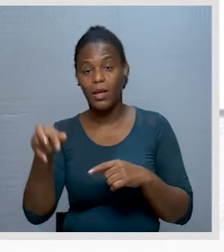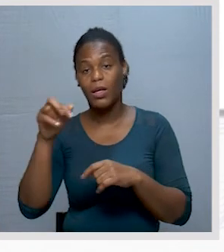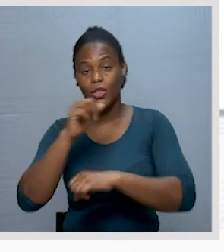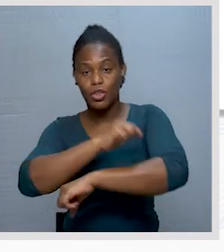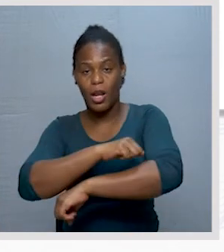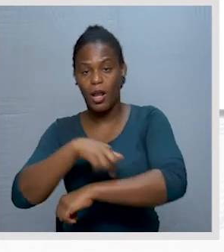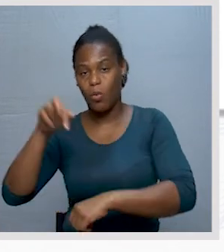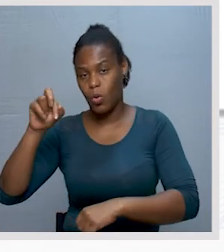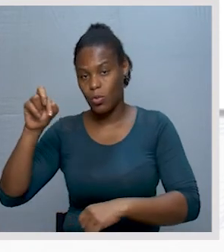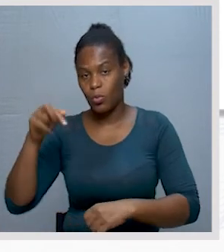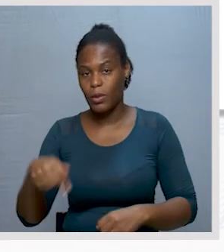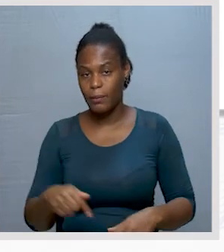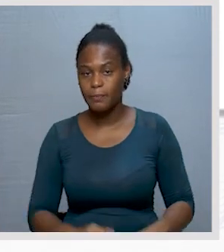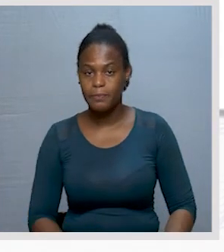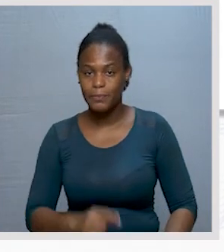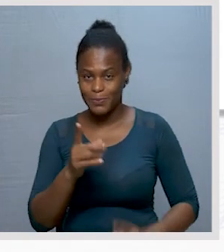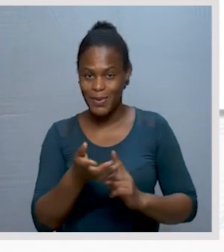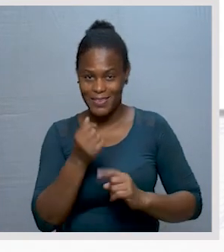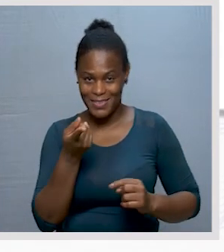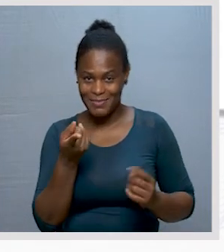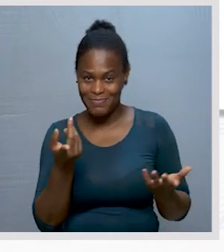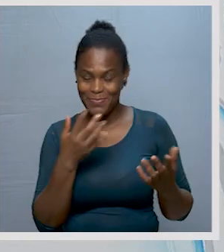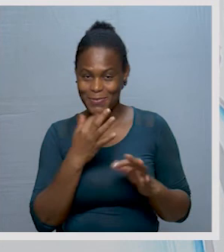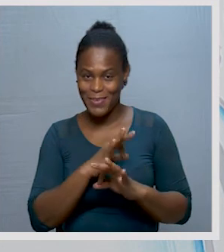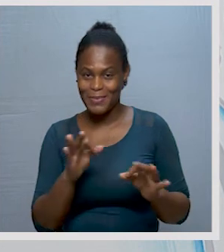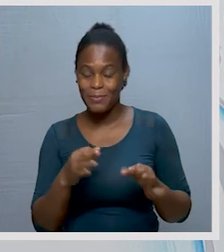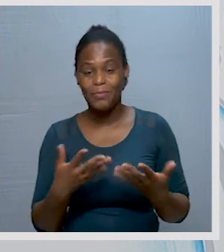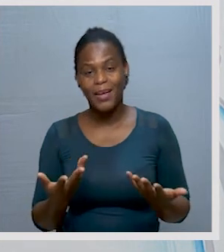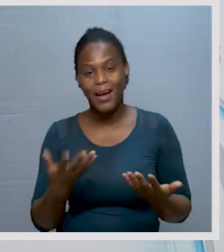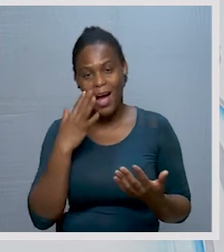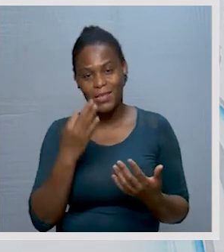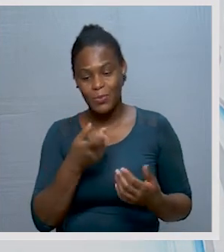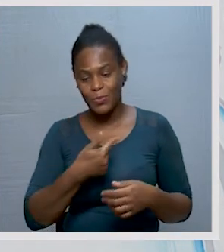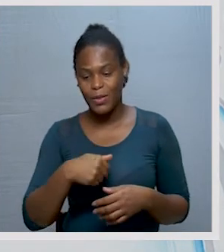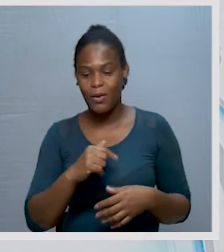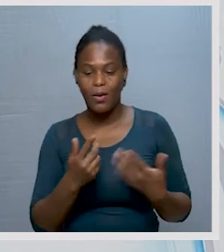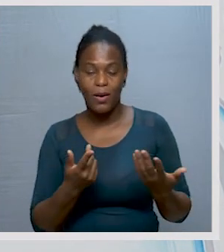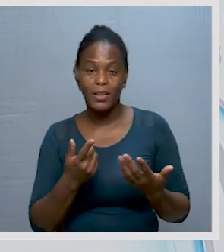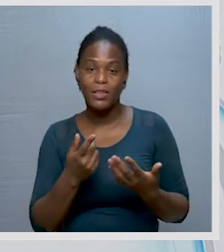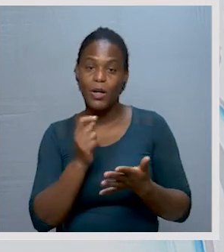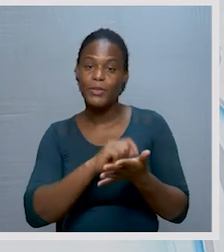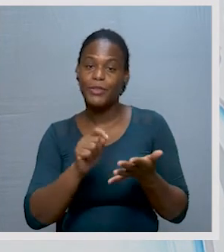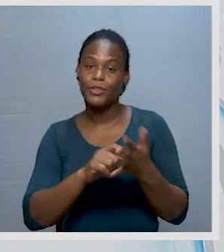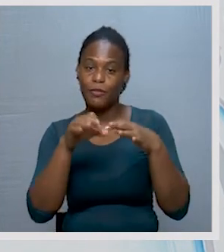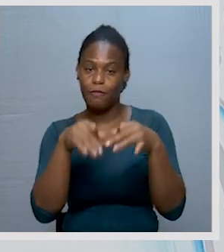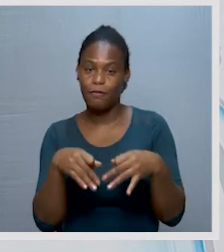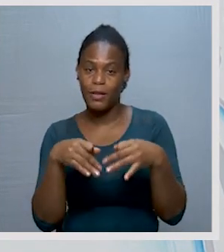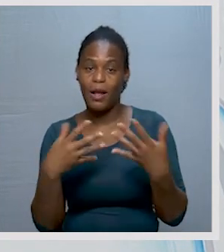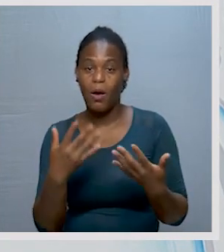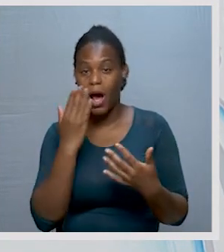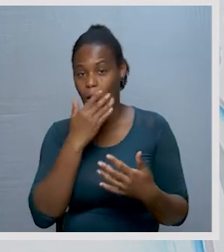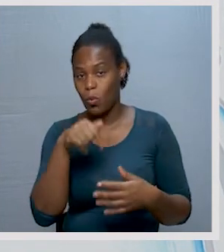têm 8 janelas. Conseguiram? Perfeito. E assim terminamos a resolução